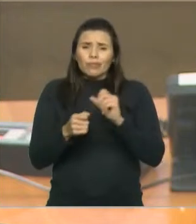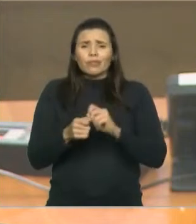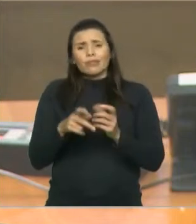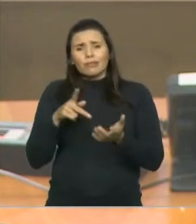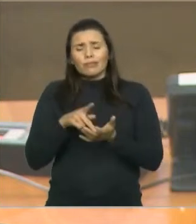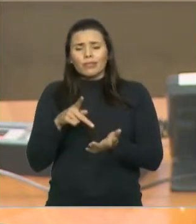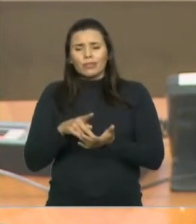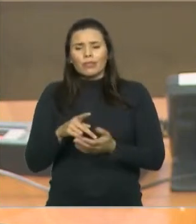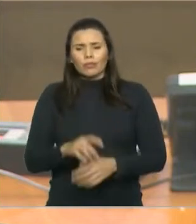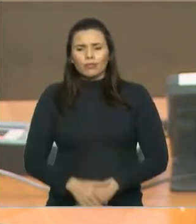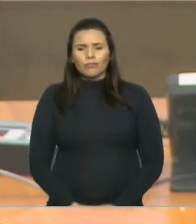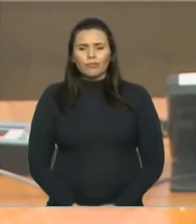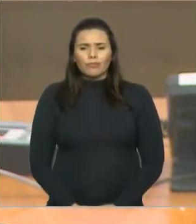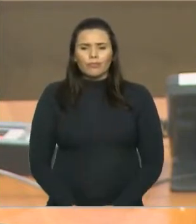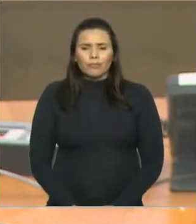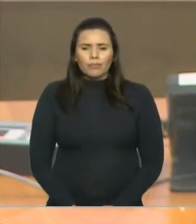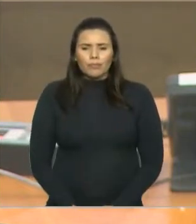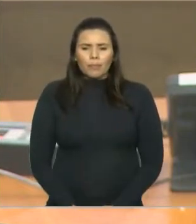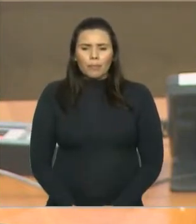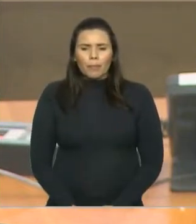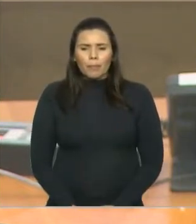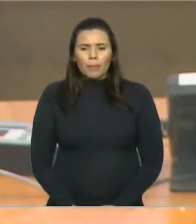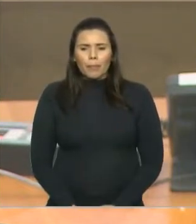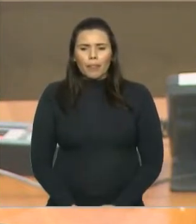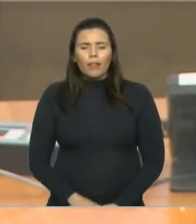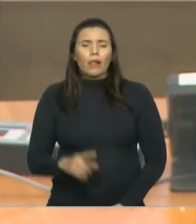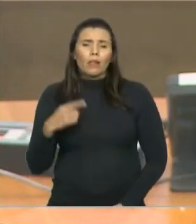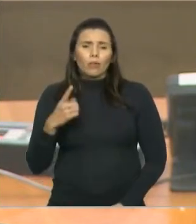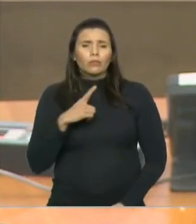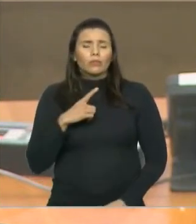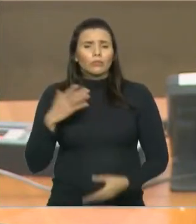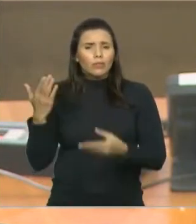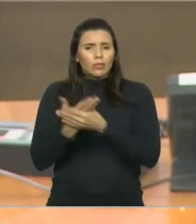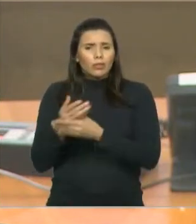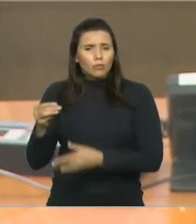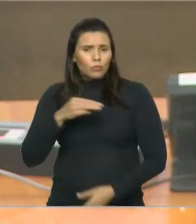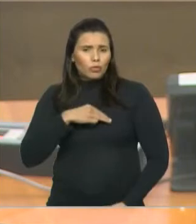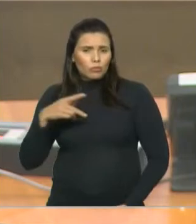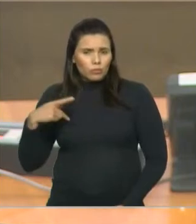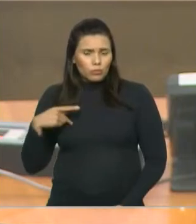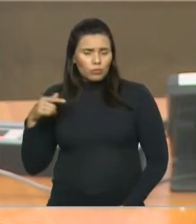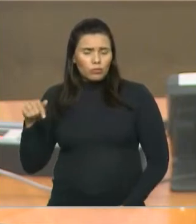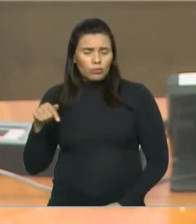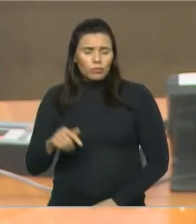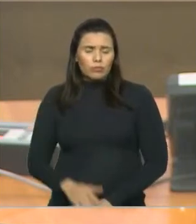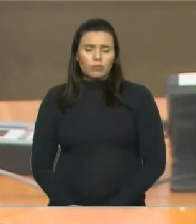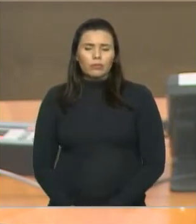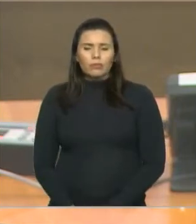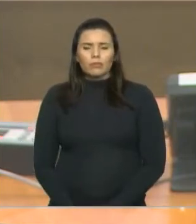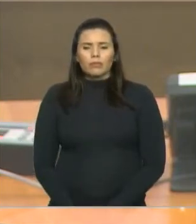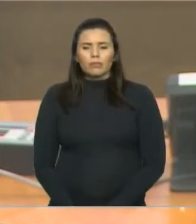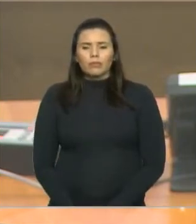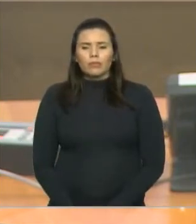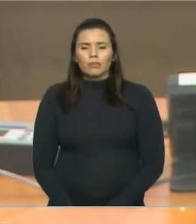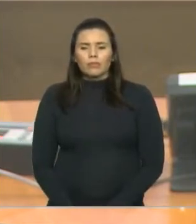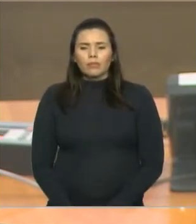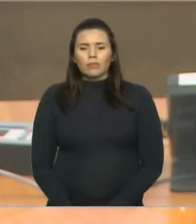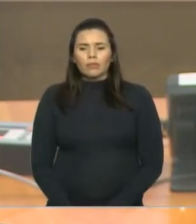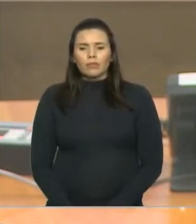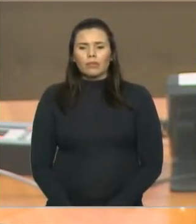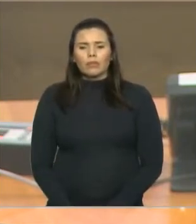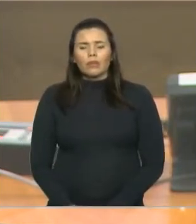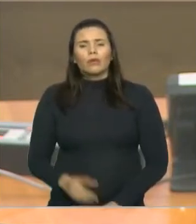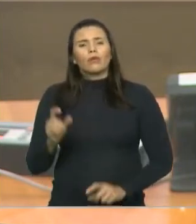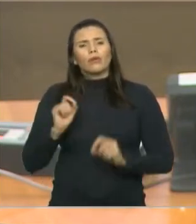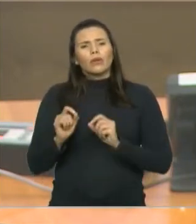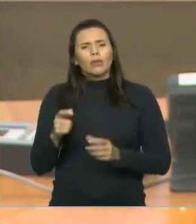tem uma ação correndo na vara de interesses difusos e coletivos do Ministério Público do Estado, que tem obrigado